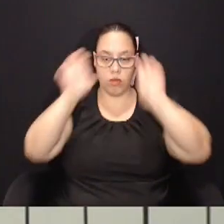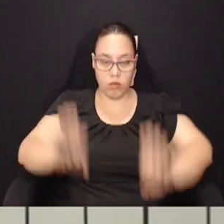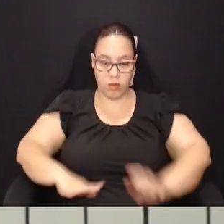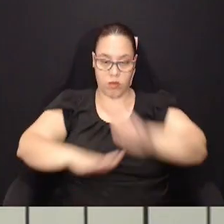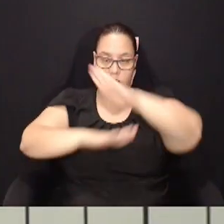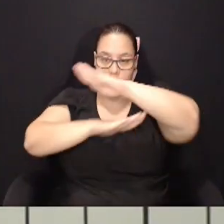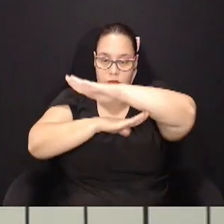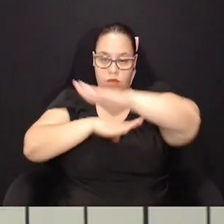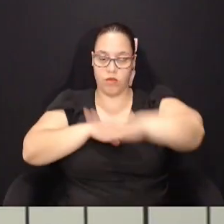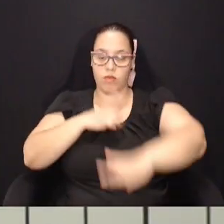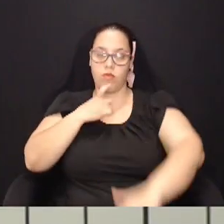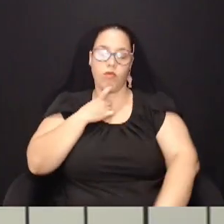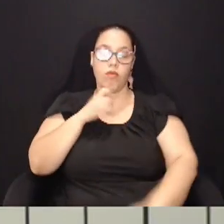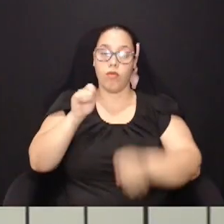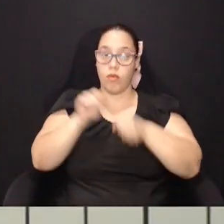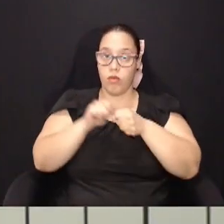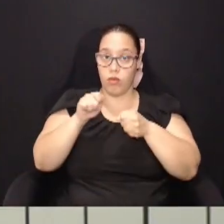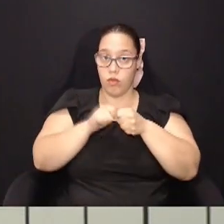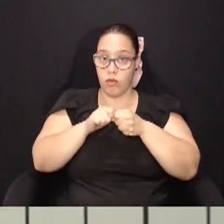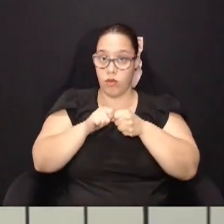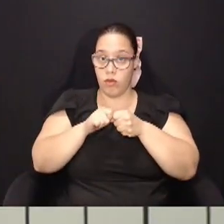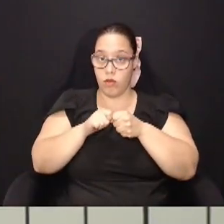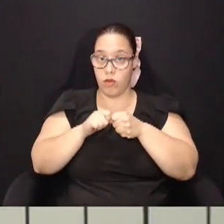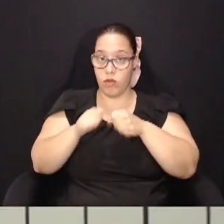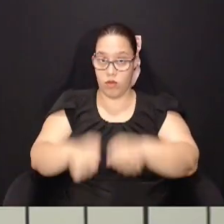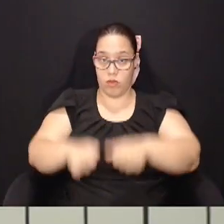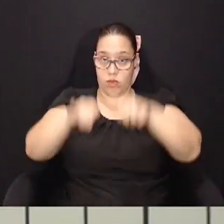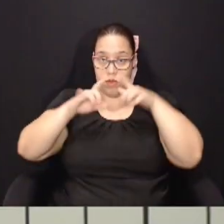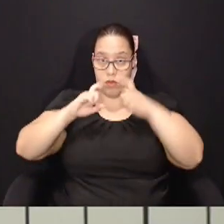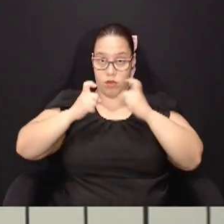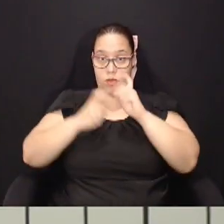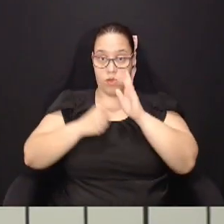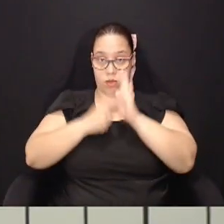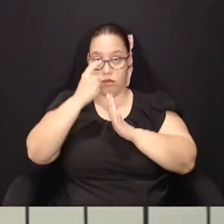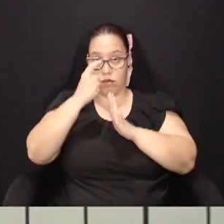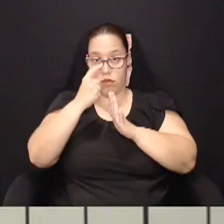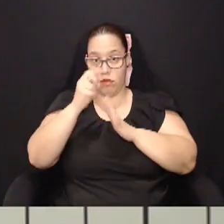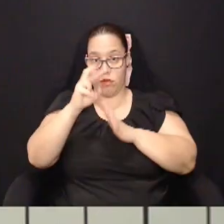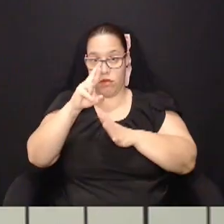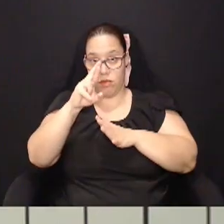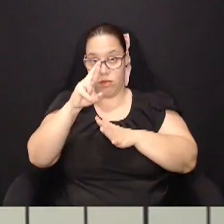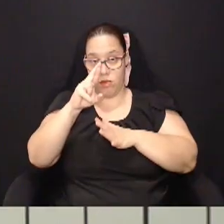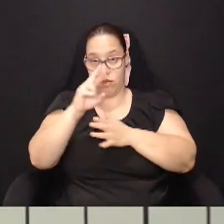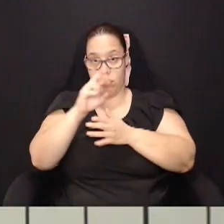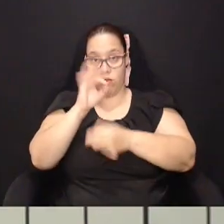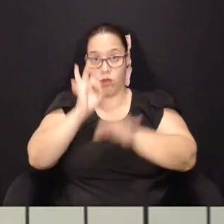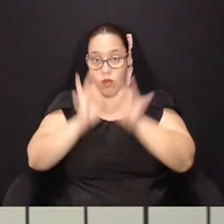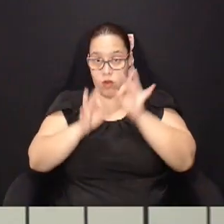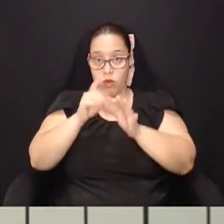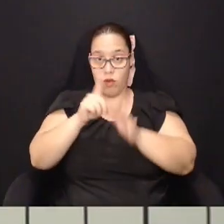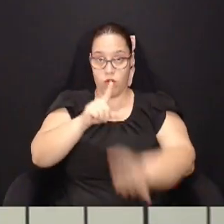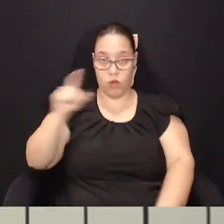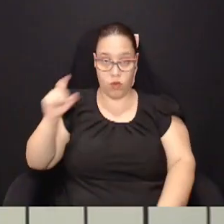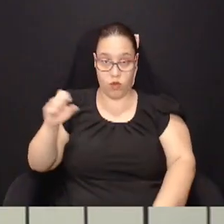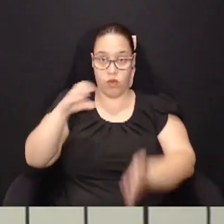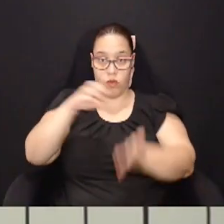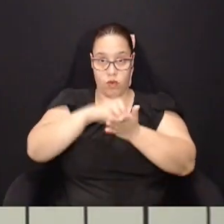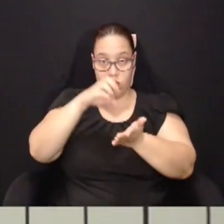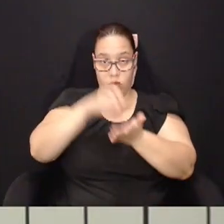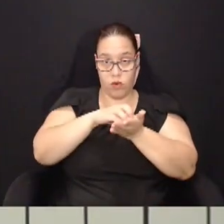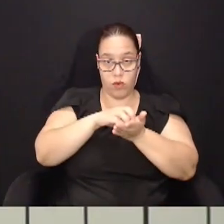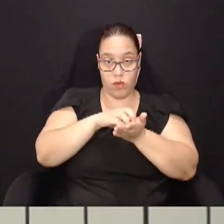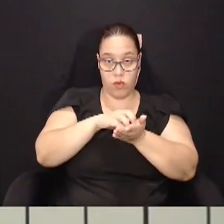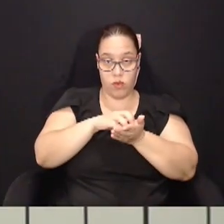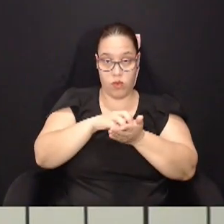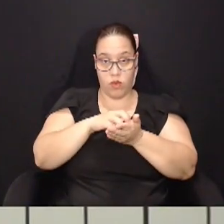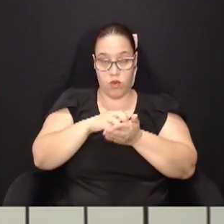para a realização no plenário da primeira sessão de julgamento fora da sede do órgão que fica na capital